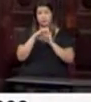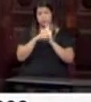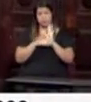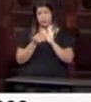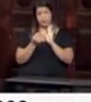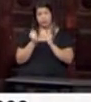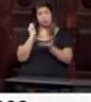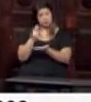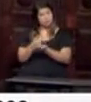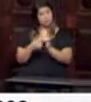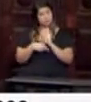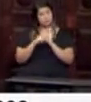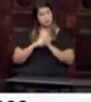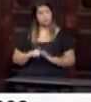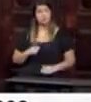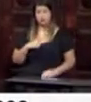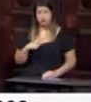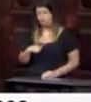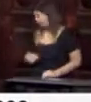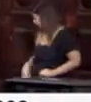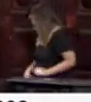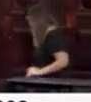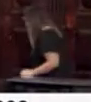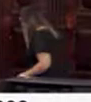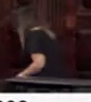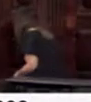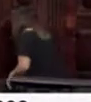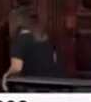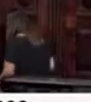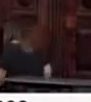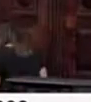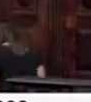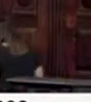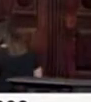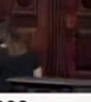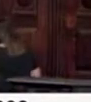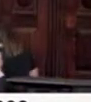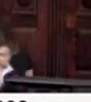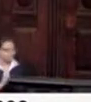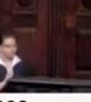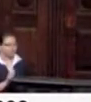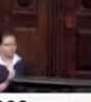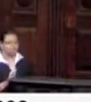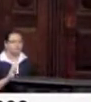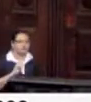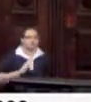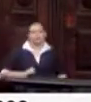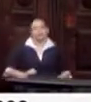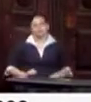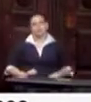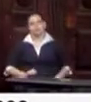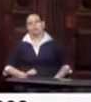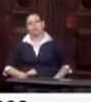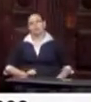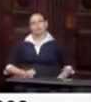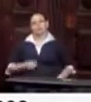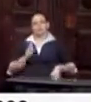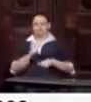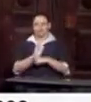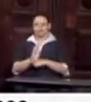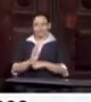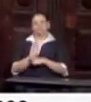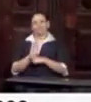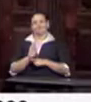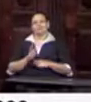tributos, mas não temos certeza nenhuma que se essa antecipação efetivamente ajudará